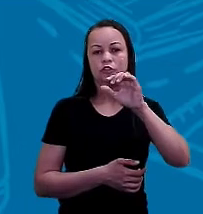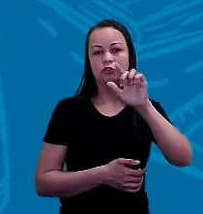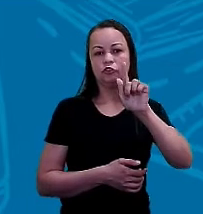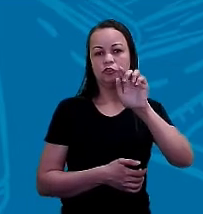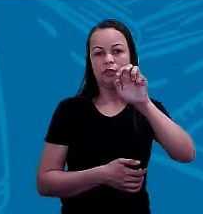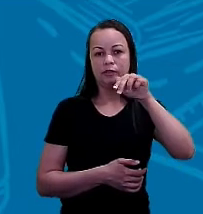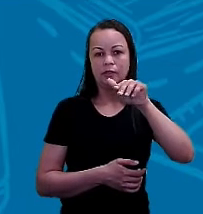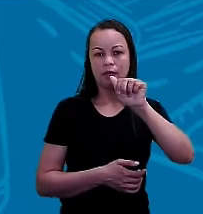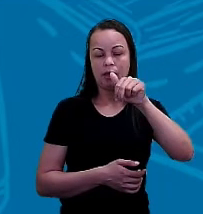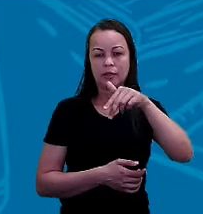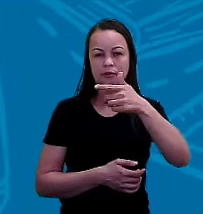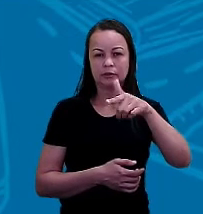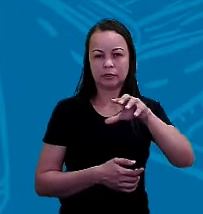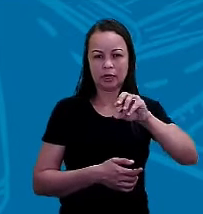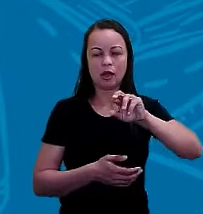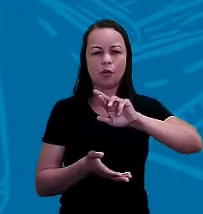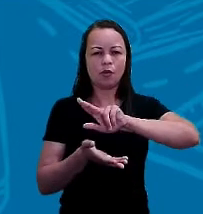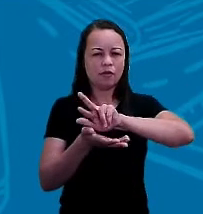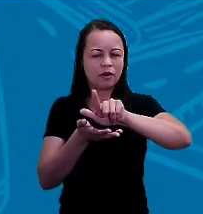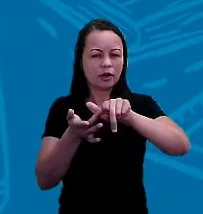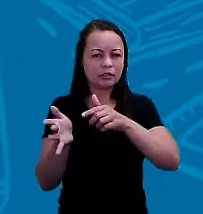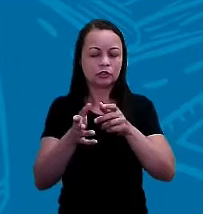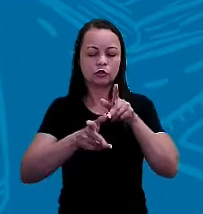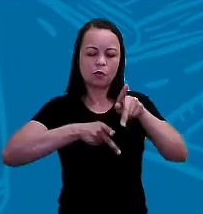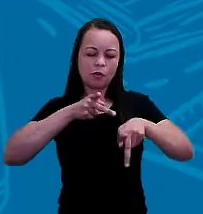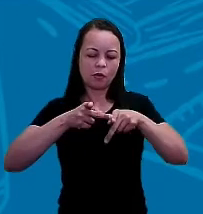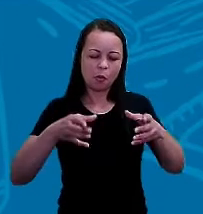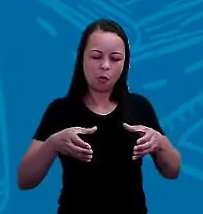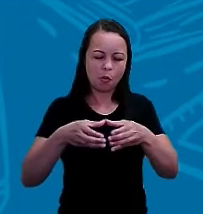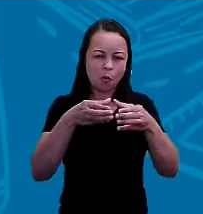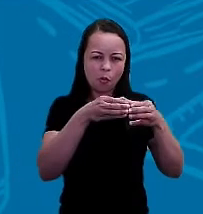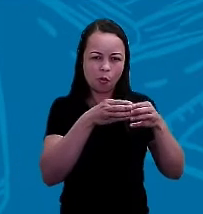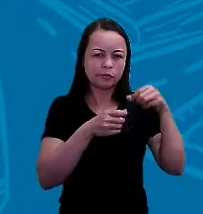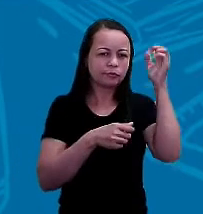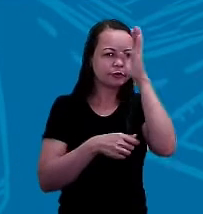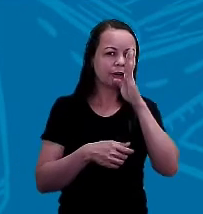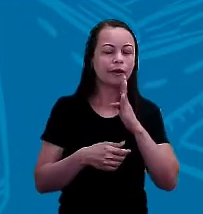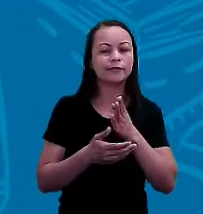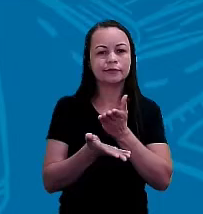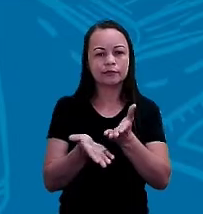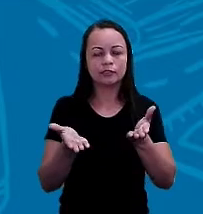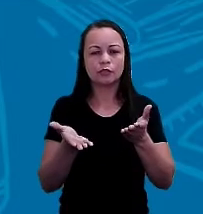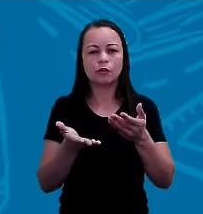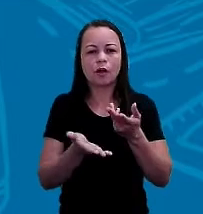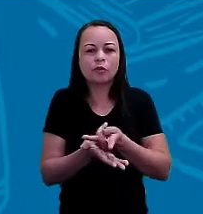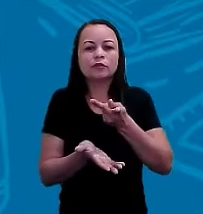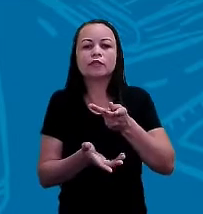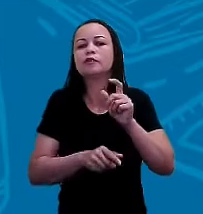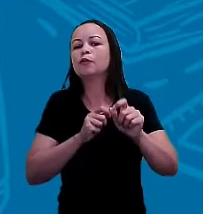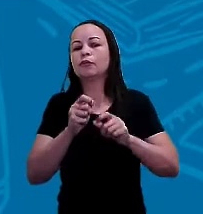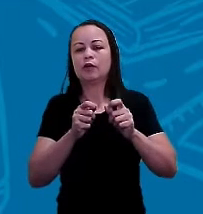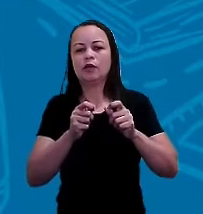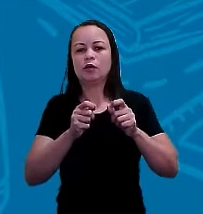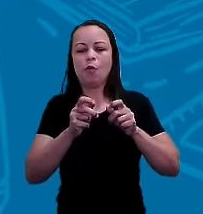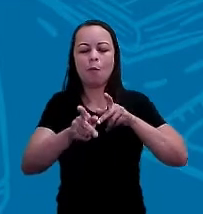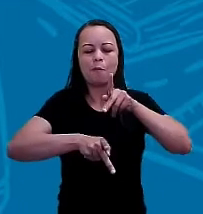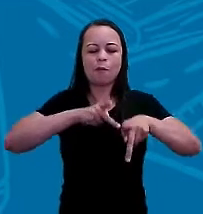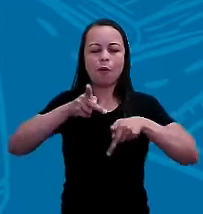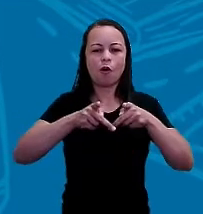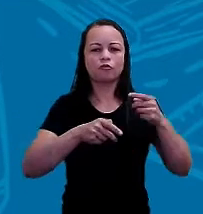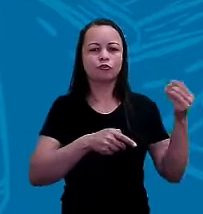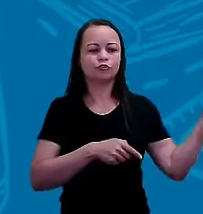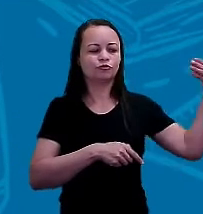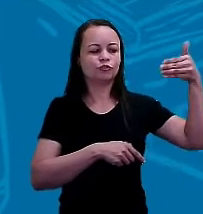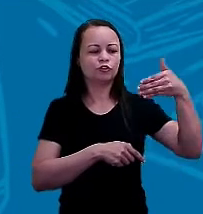povo brasileiro, né? A formação do povo brasileiro se deu de que forma? Se deu com outros povos que aqui chegaram,